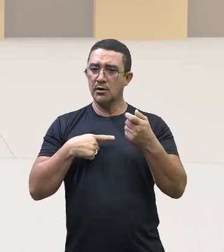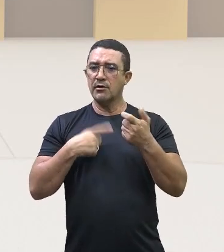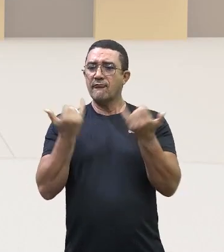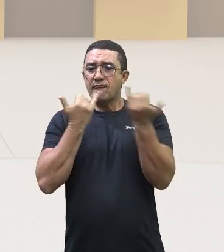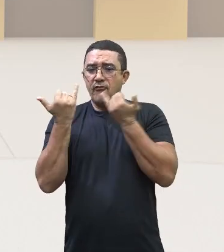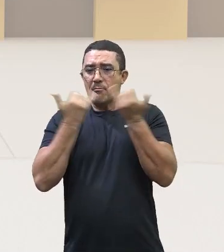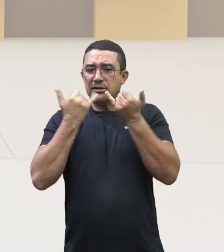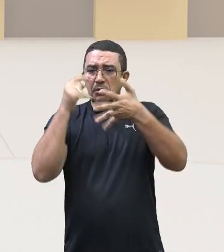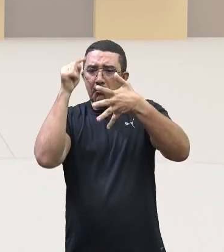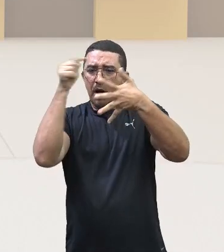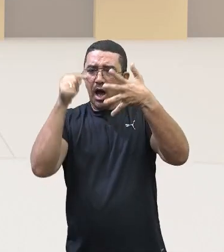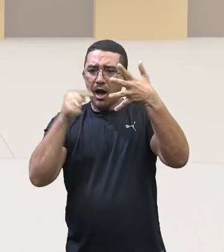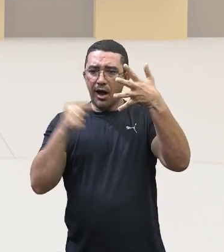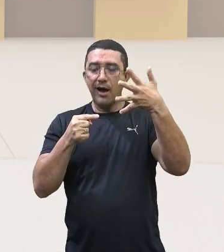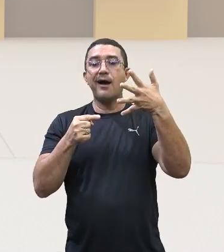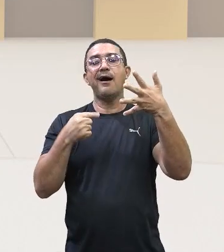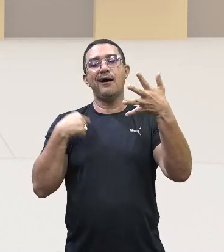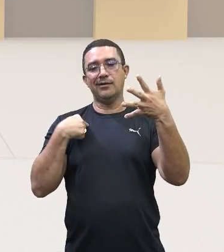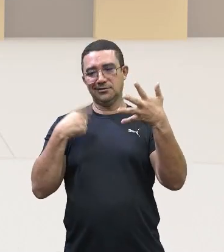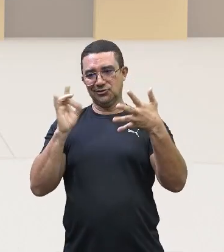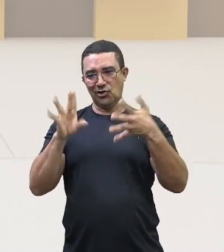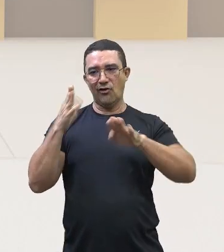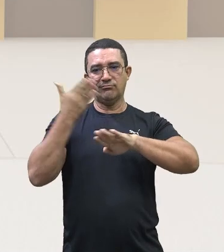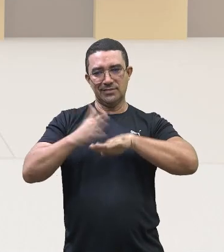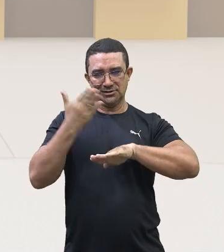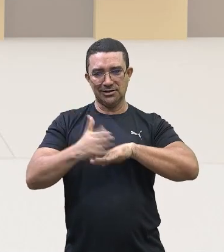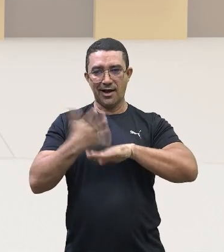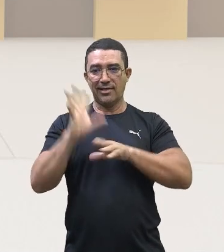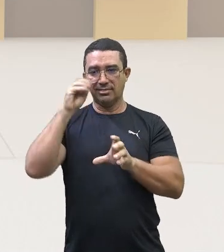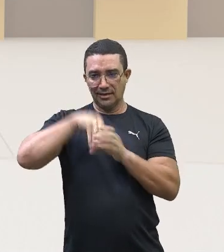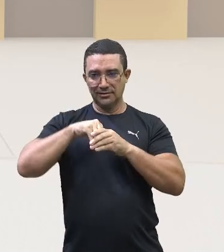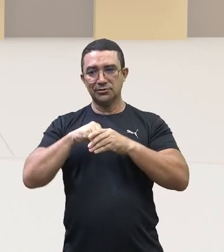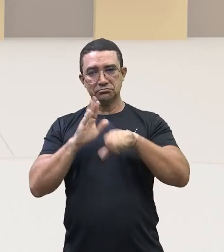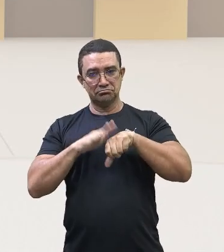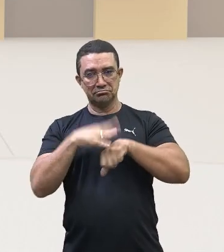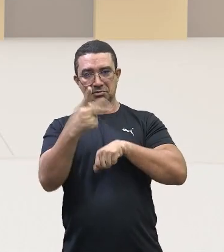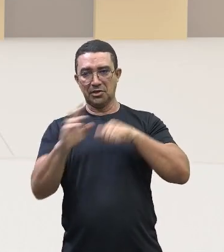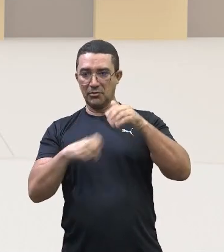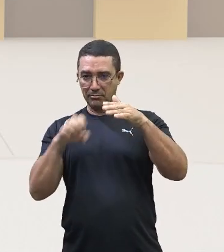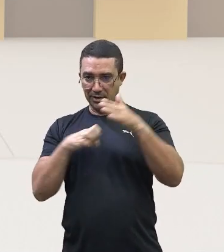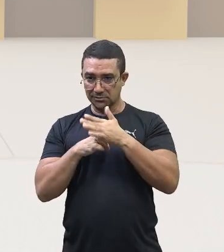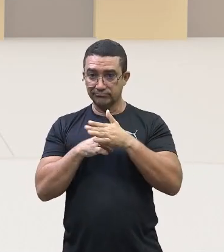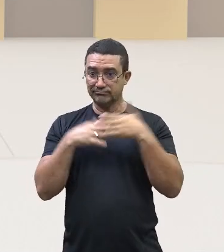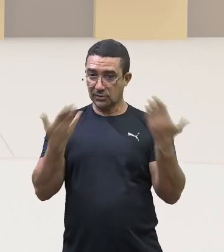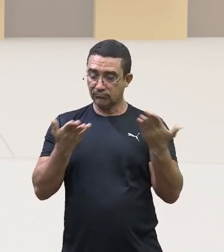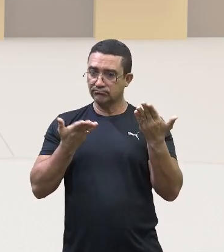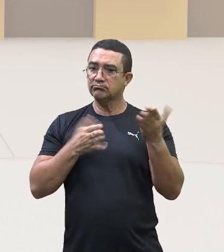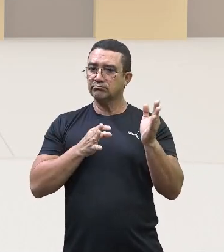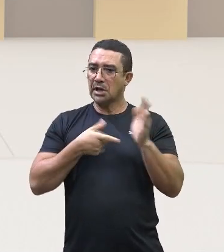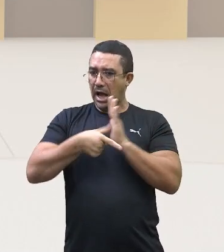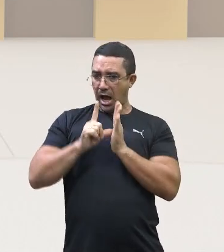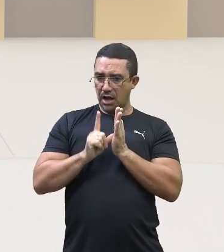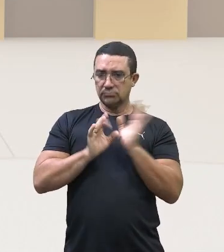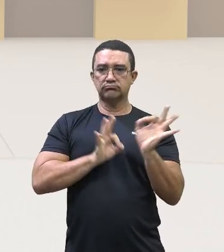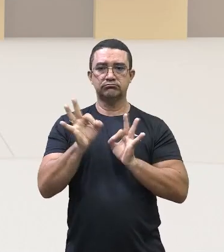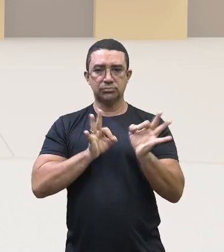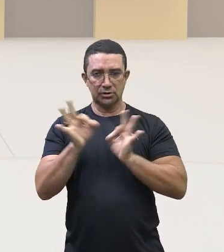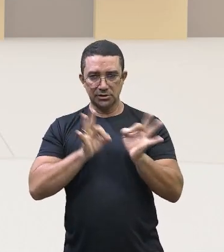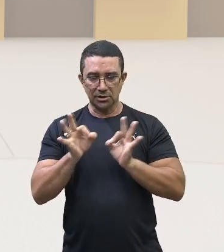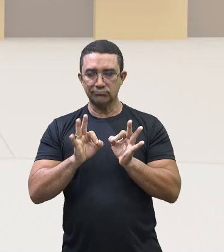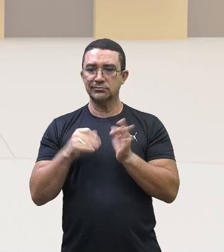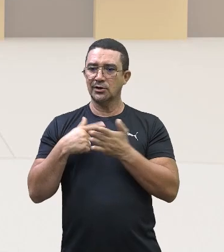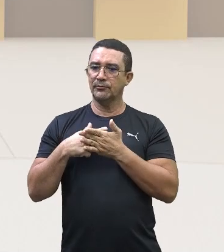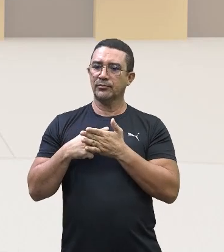para colocar em prática ali dentro do seu negócio. Perfeitamente. Então, é se planejar mesmo, né? E conforme o tempo vai passando, a gente vai